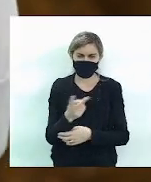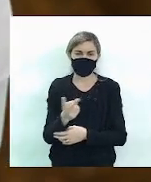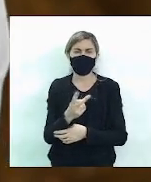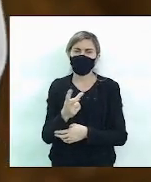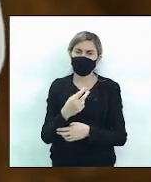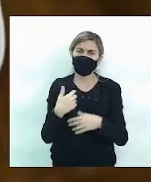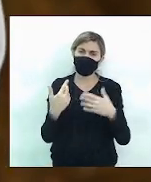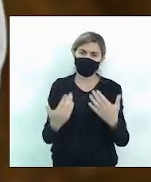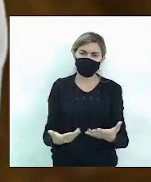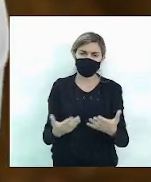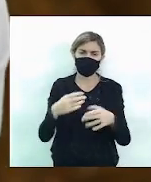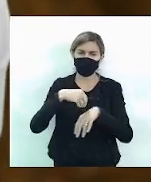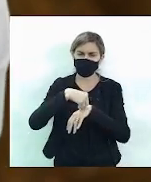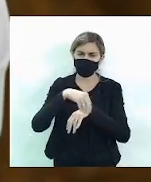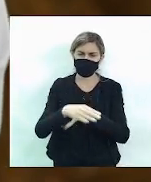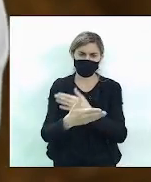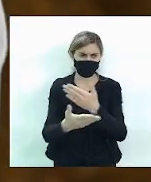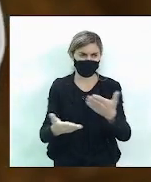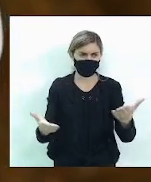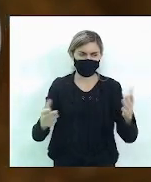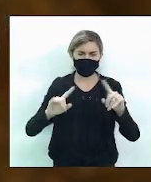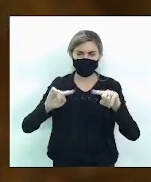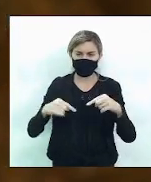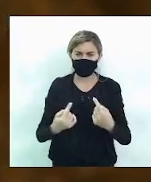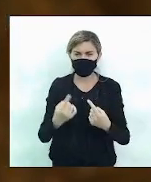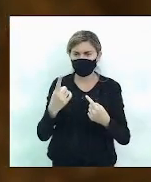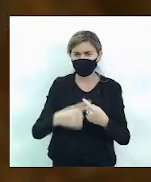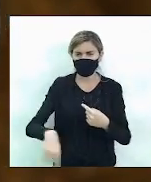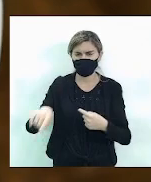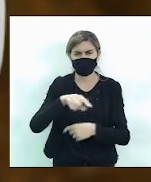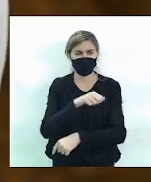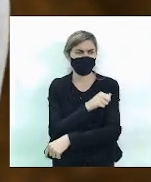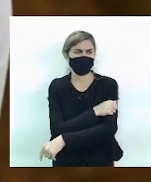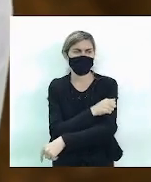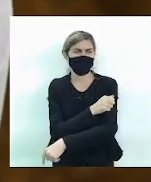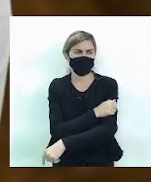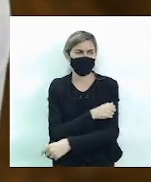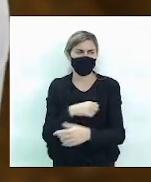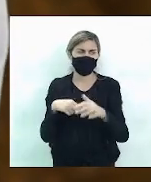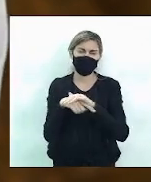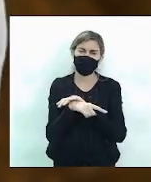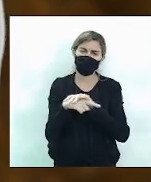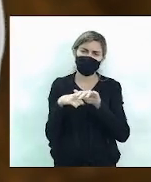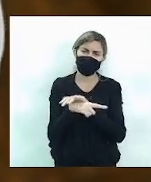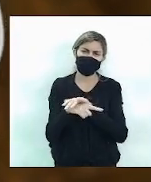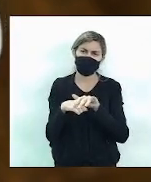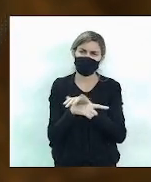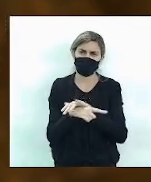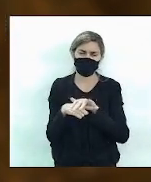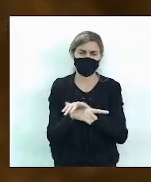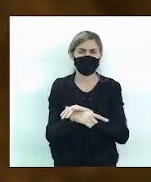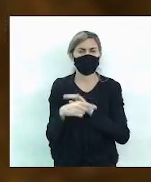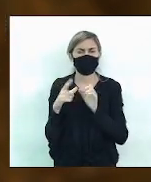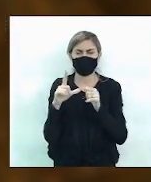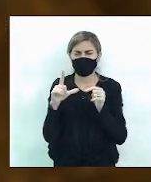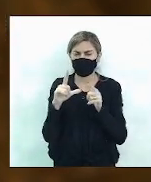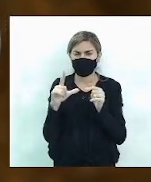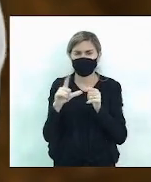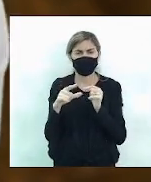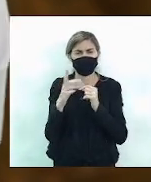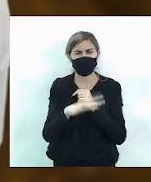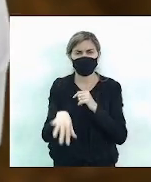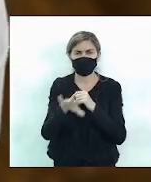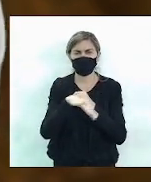E aqui eu deixo como desafio que o nosso estudante, não é isso? Pesquise letras mais